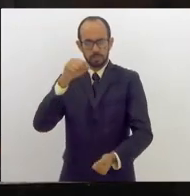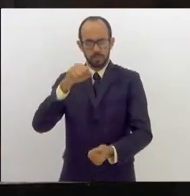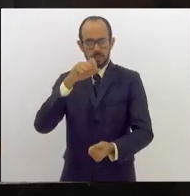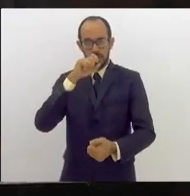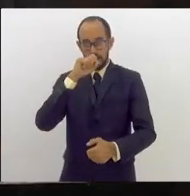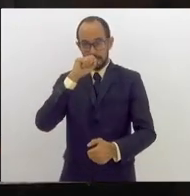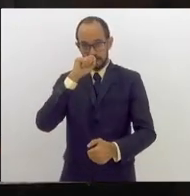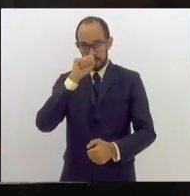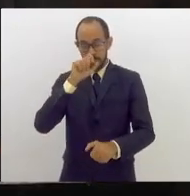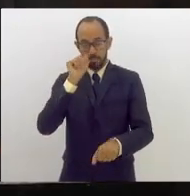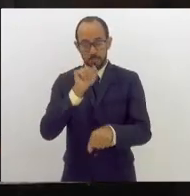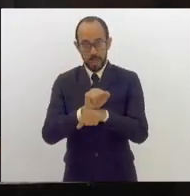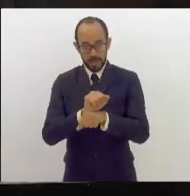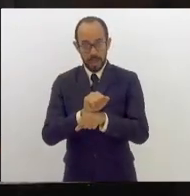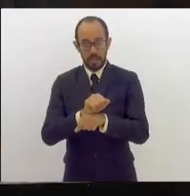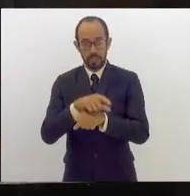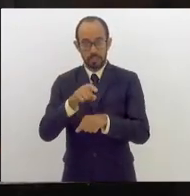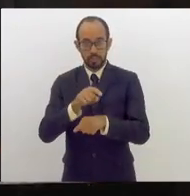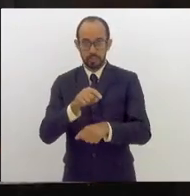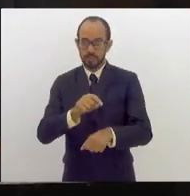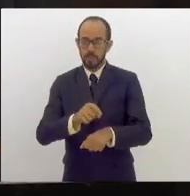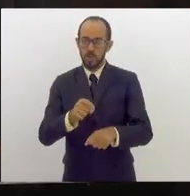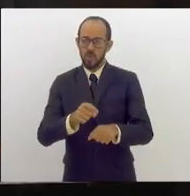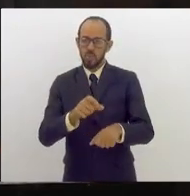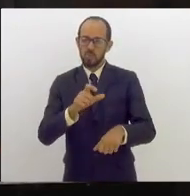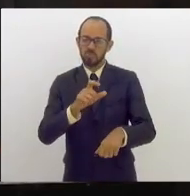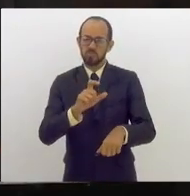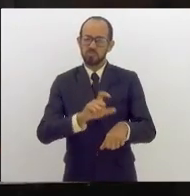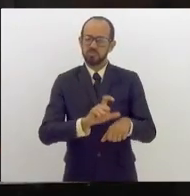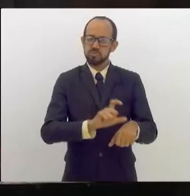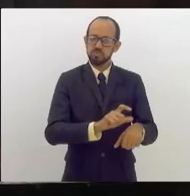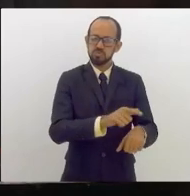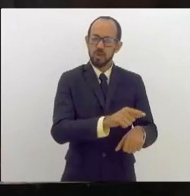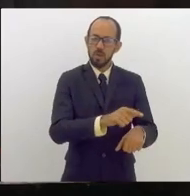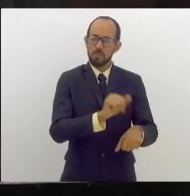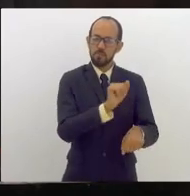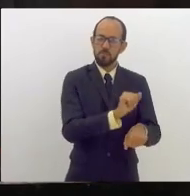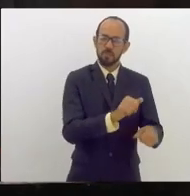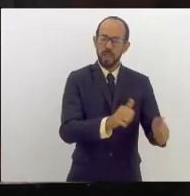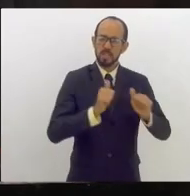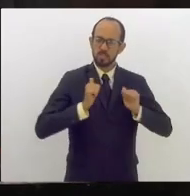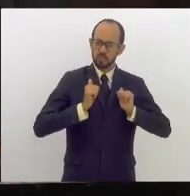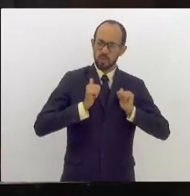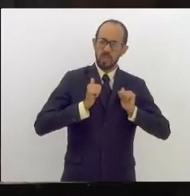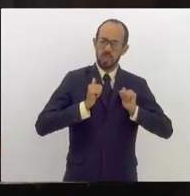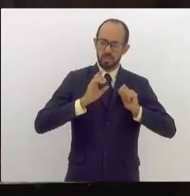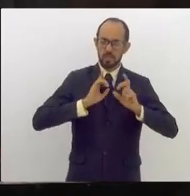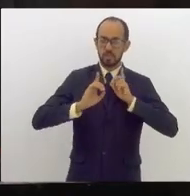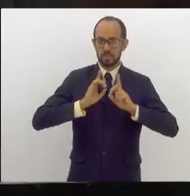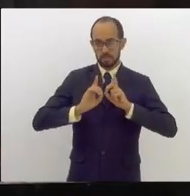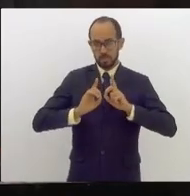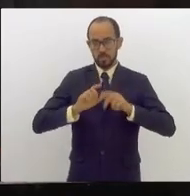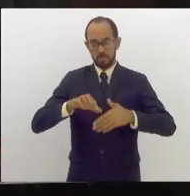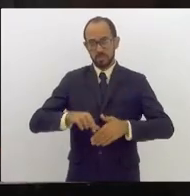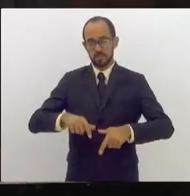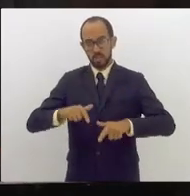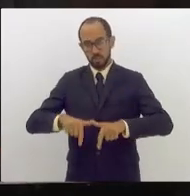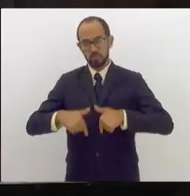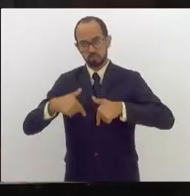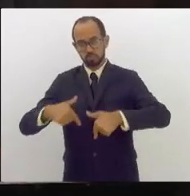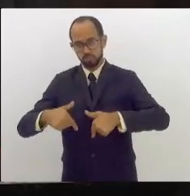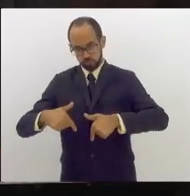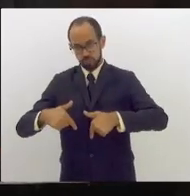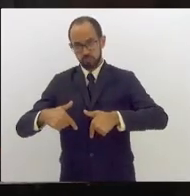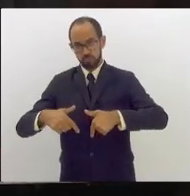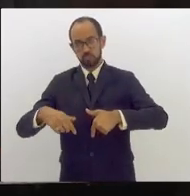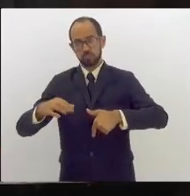ser um algoz deixar de ser um párea deixar de ficar isolado no debate sobre sustentabilidade do planeta e ser um protagonista na busca de